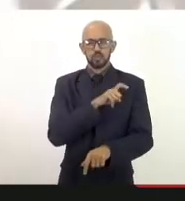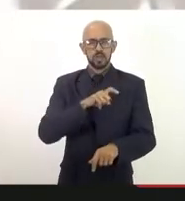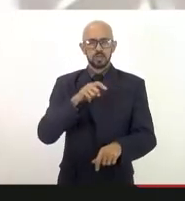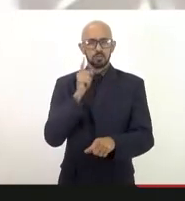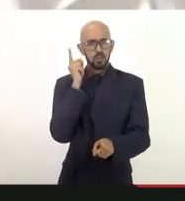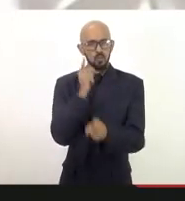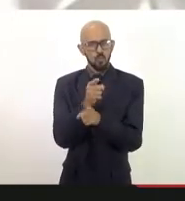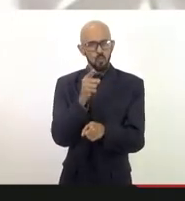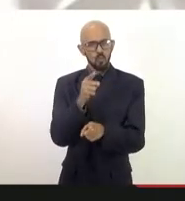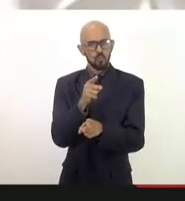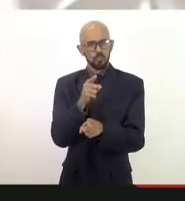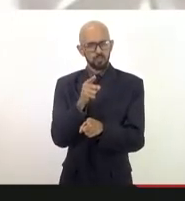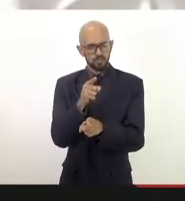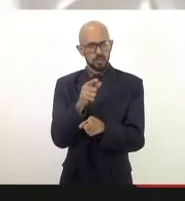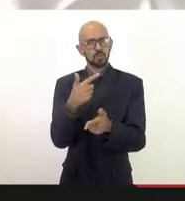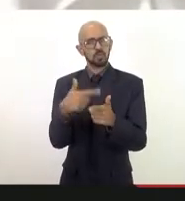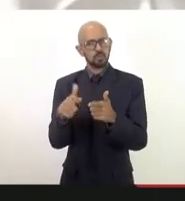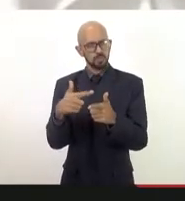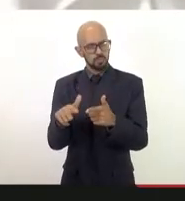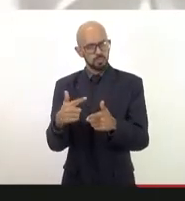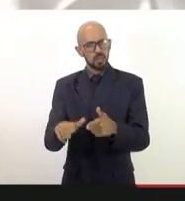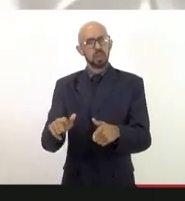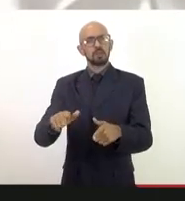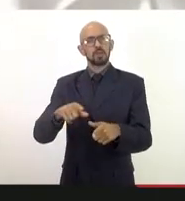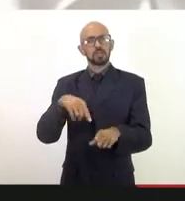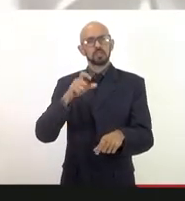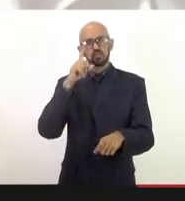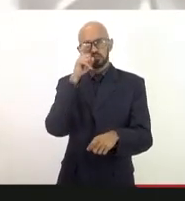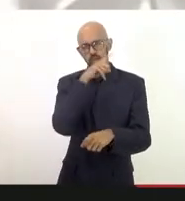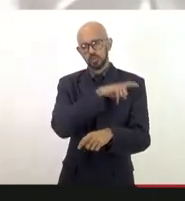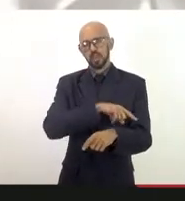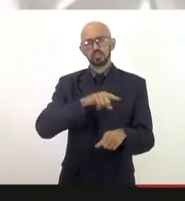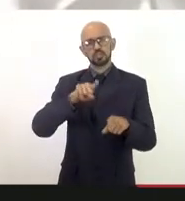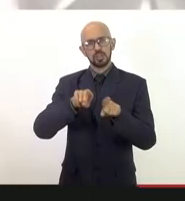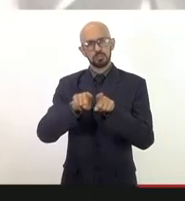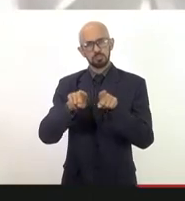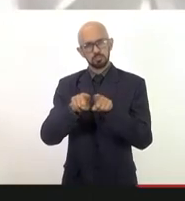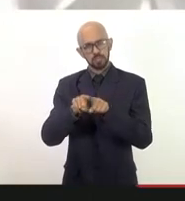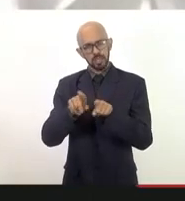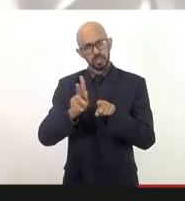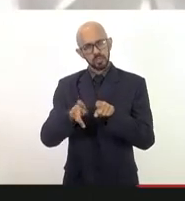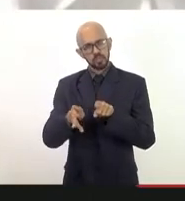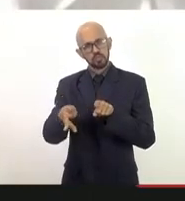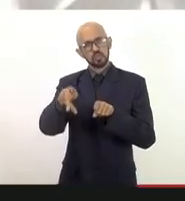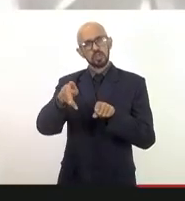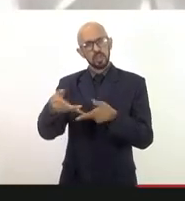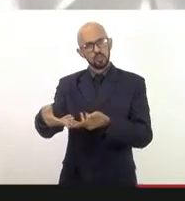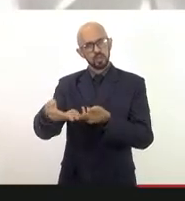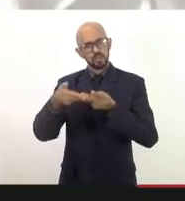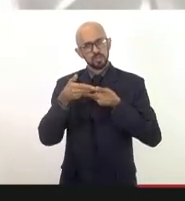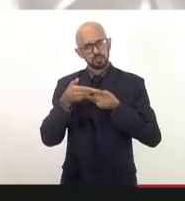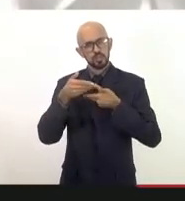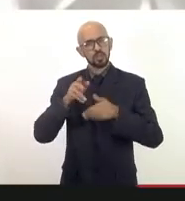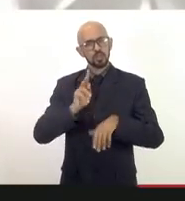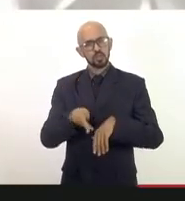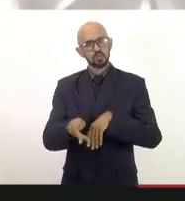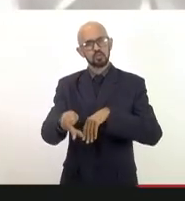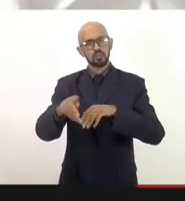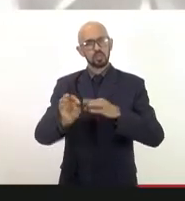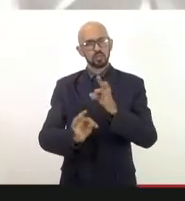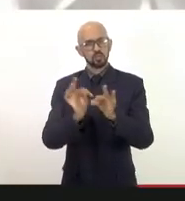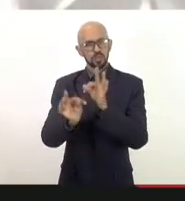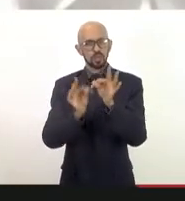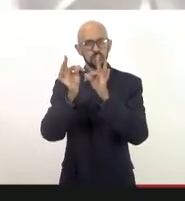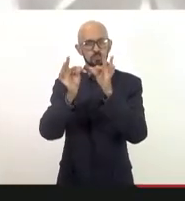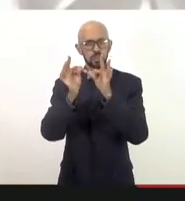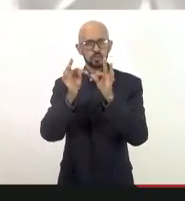diagnóstico precoce, a gente tenha dificuldade na continuidade do atendimento, na continuidade do tratamento, que